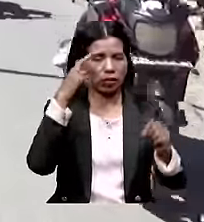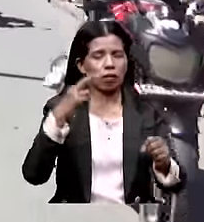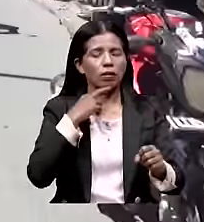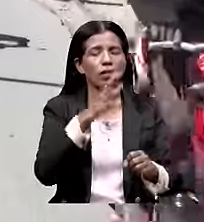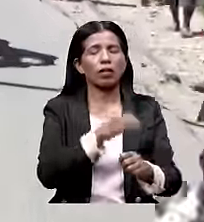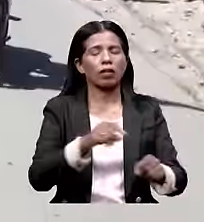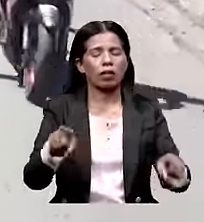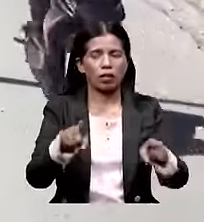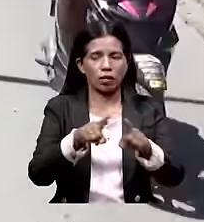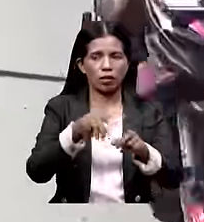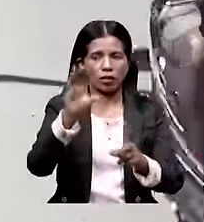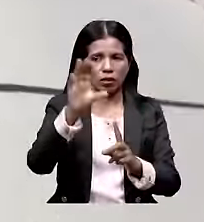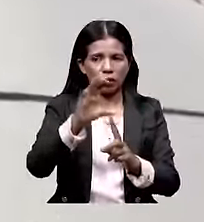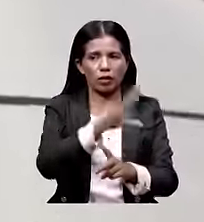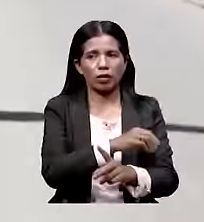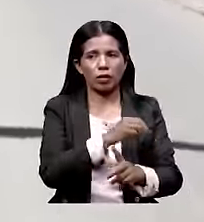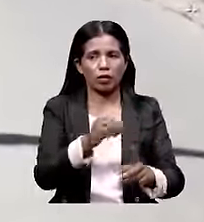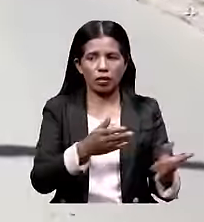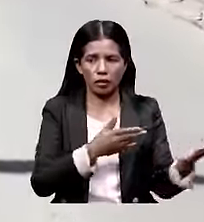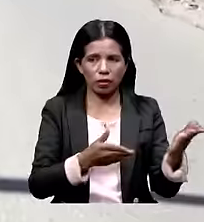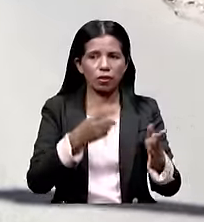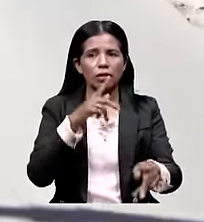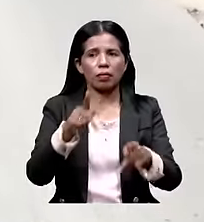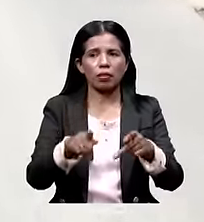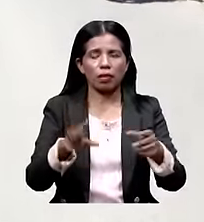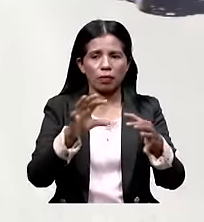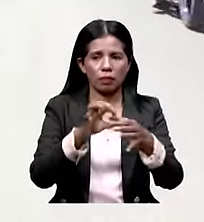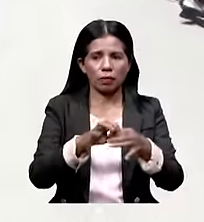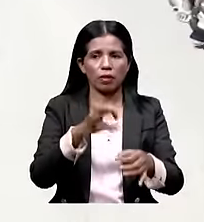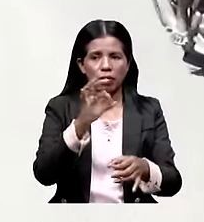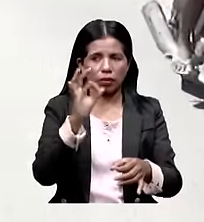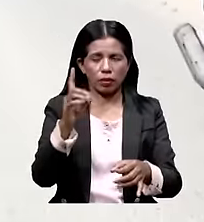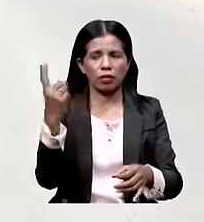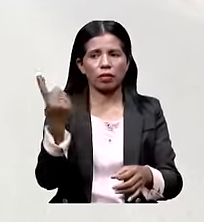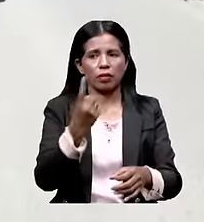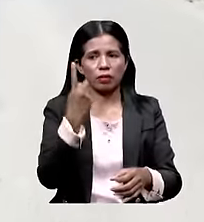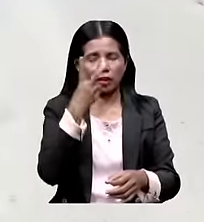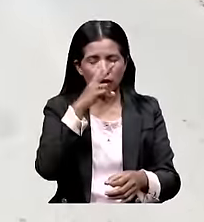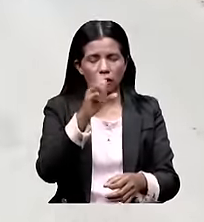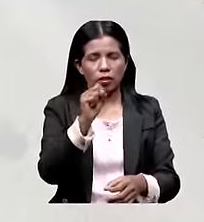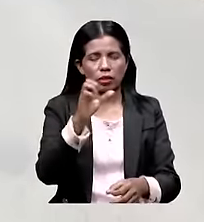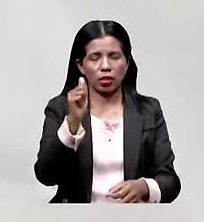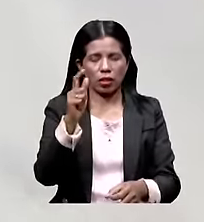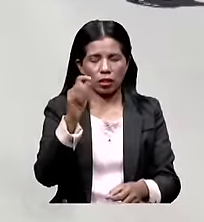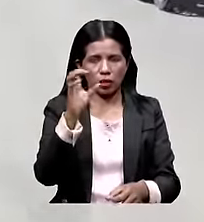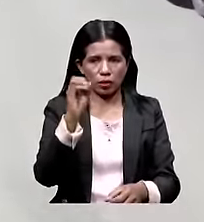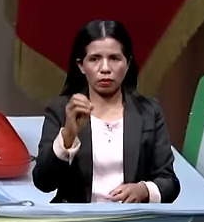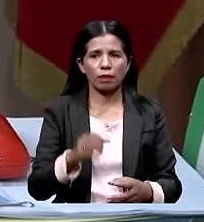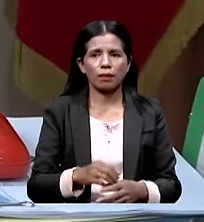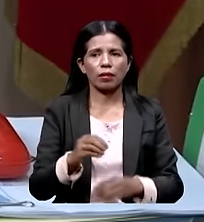nudar Comandante Supremo nebe autorizaona atu membro FFDTLI mantém acompanha se atau halo despejo. Foda,